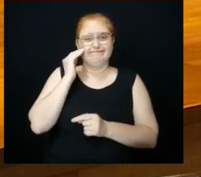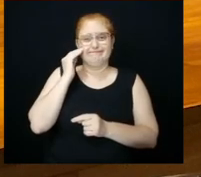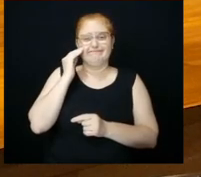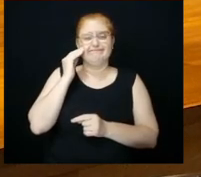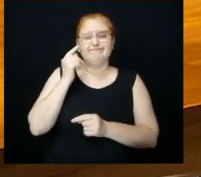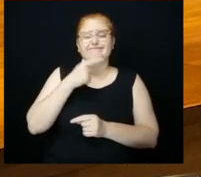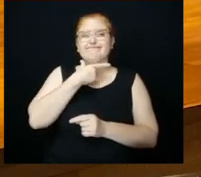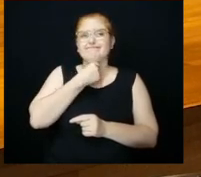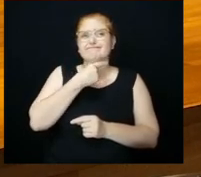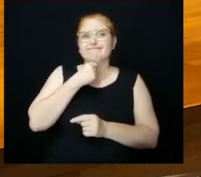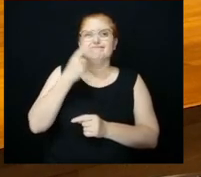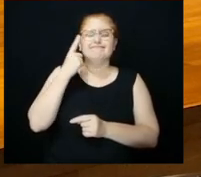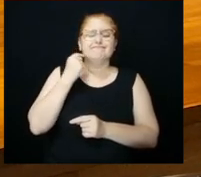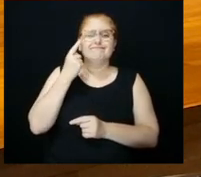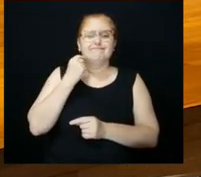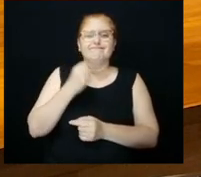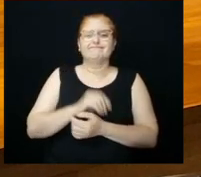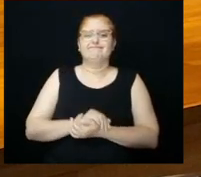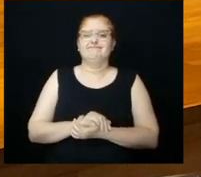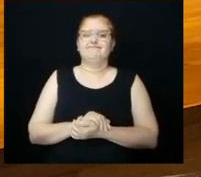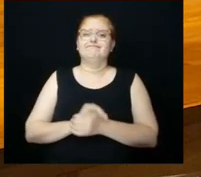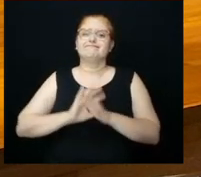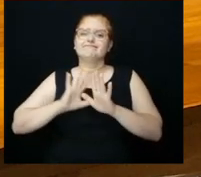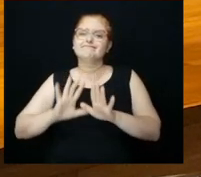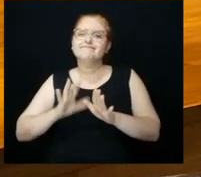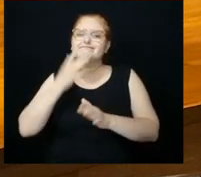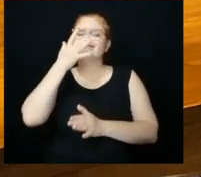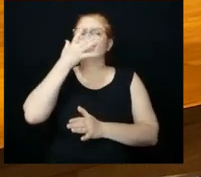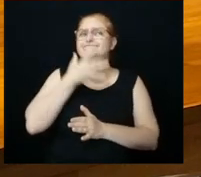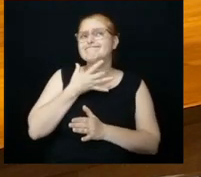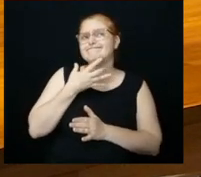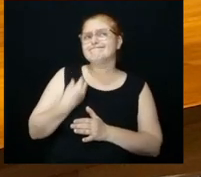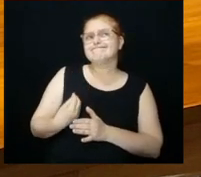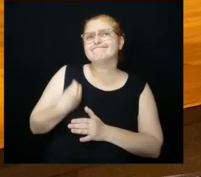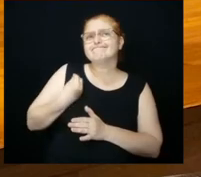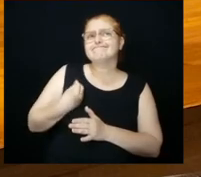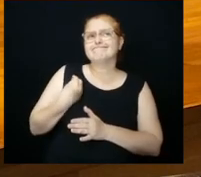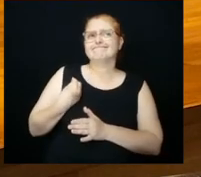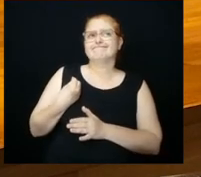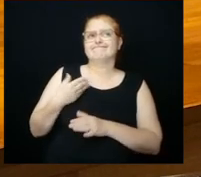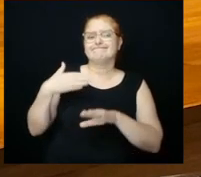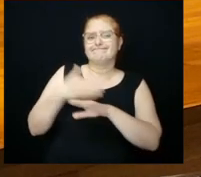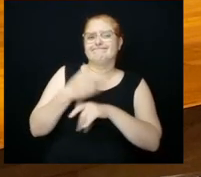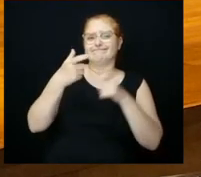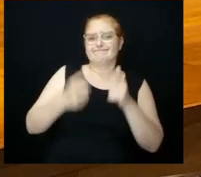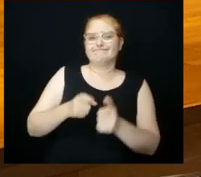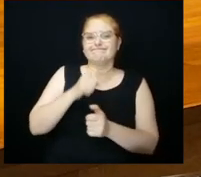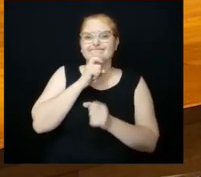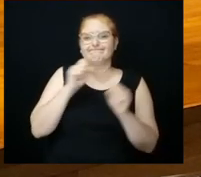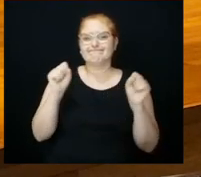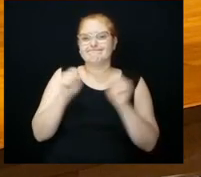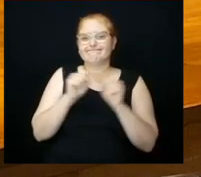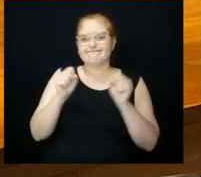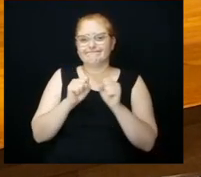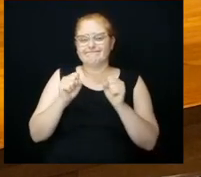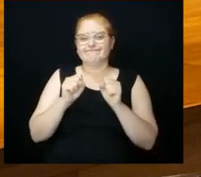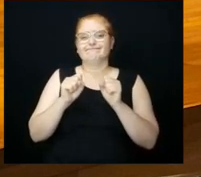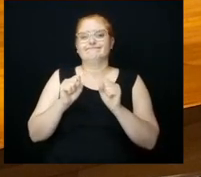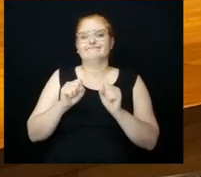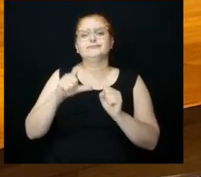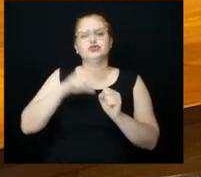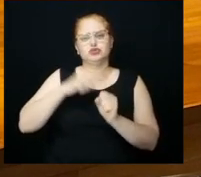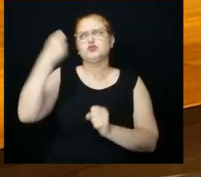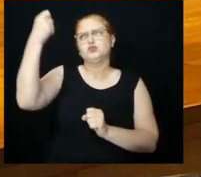vontade de chorar, mas achei que estava a entrar num lugar frio, apesar do sol que